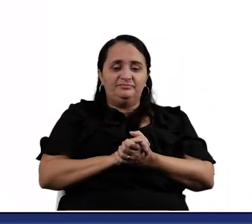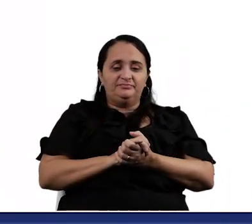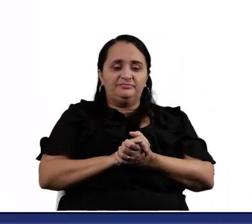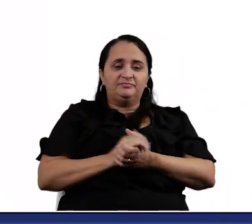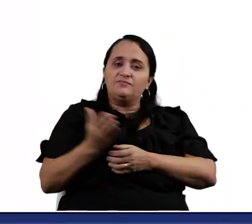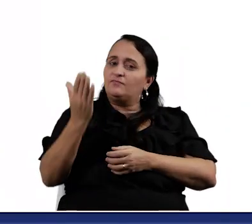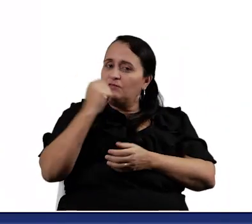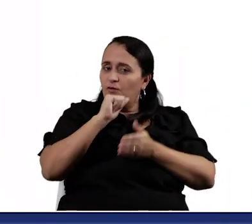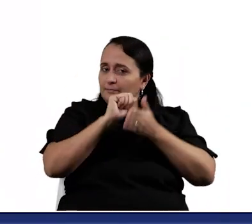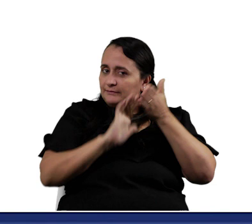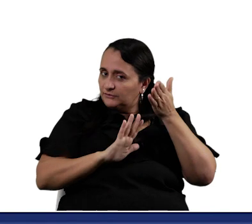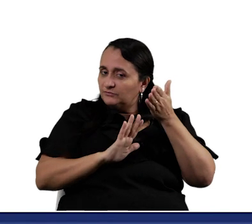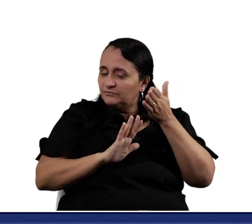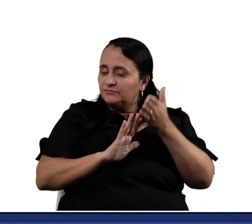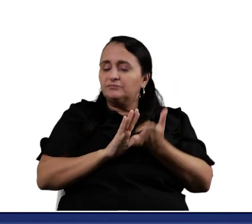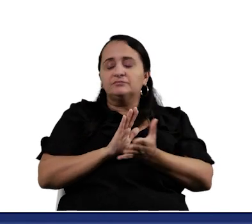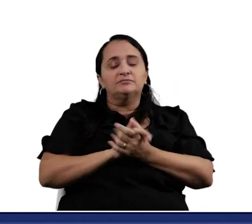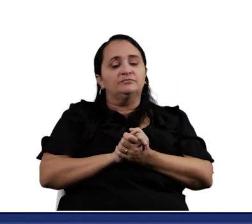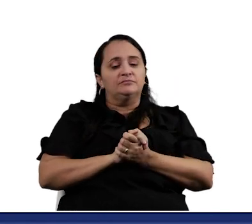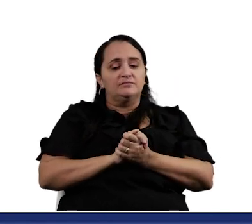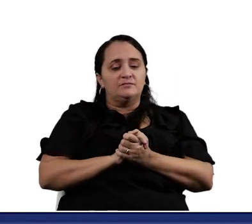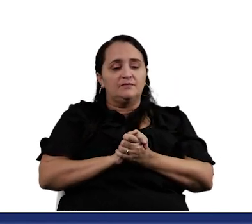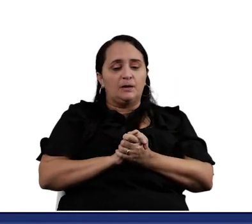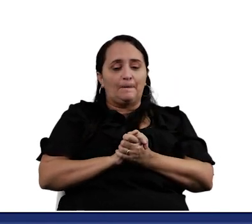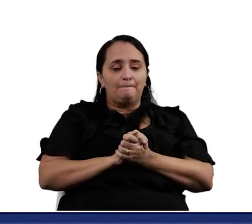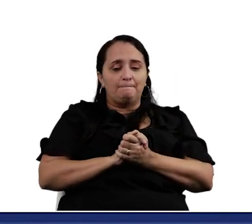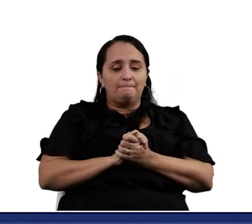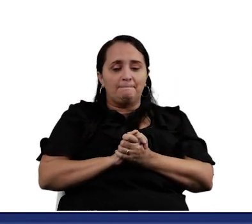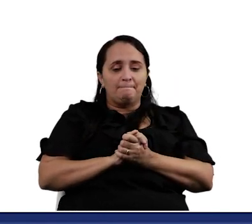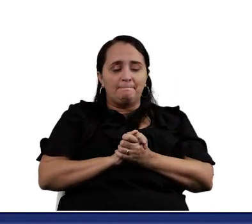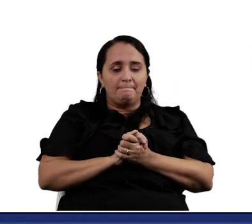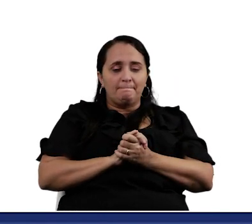Vamos exercitar mais esse nosso conhecimento?